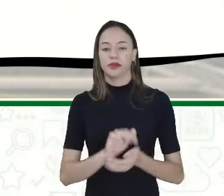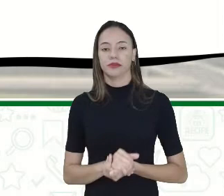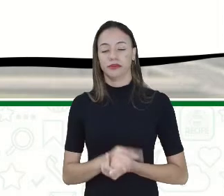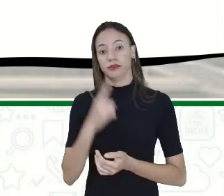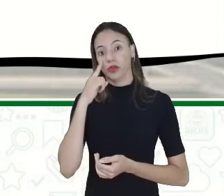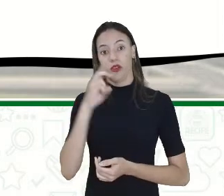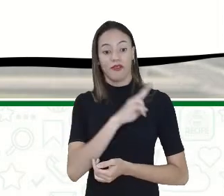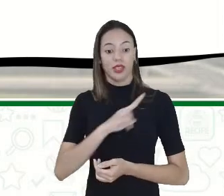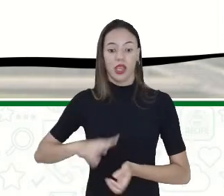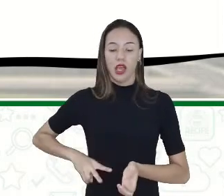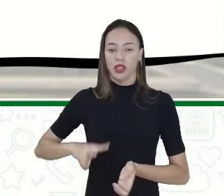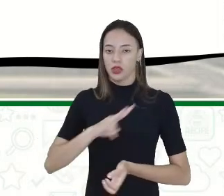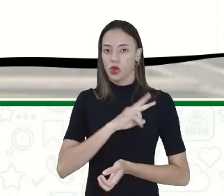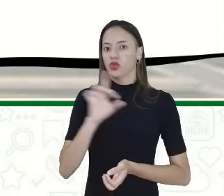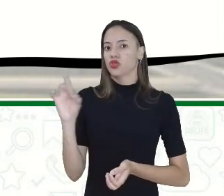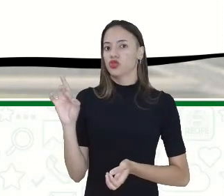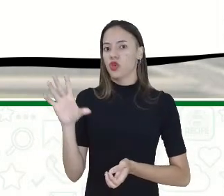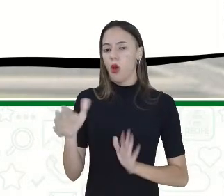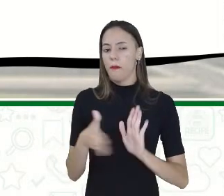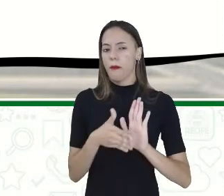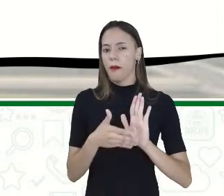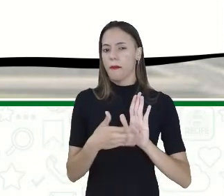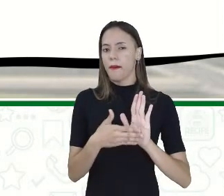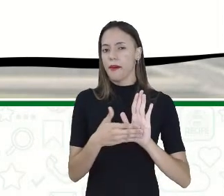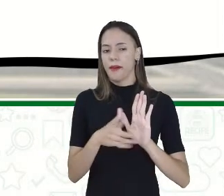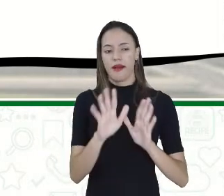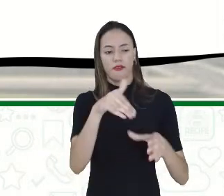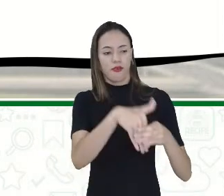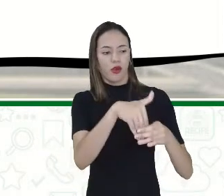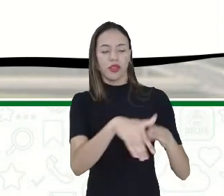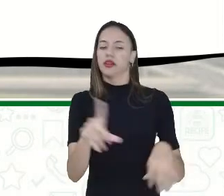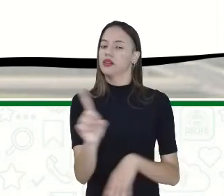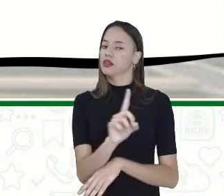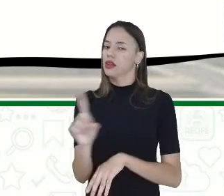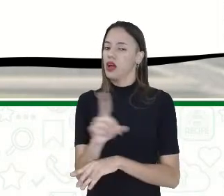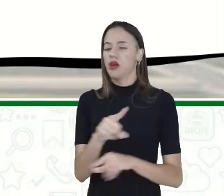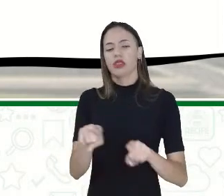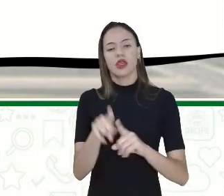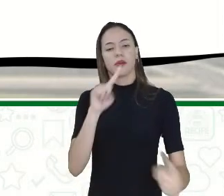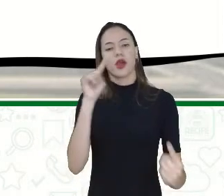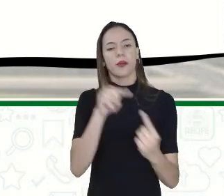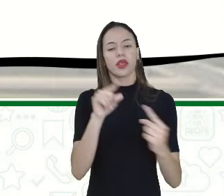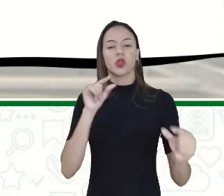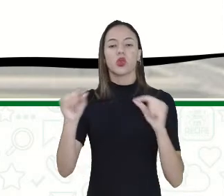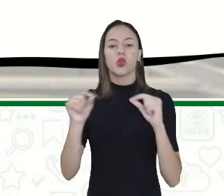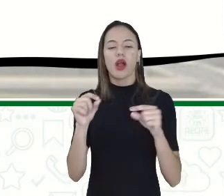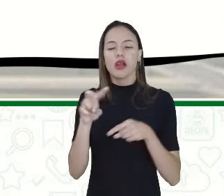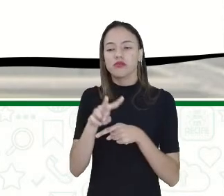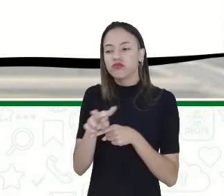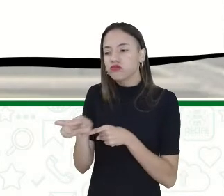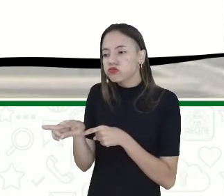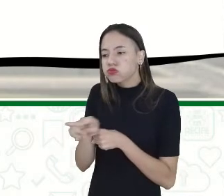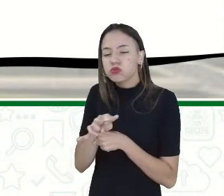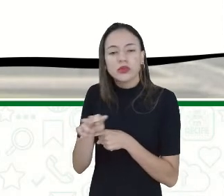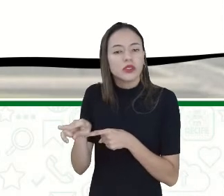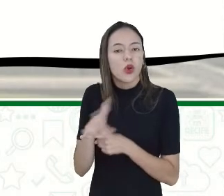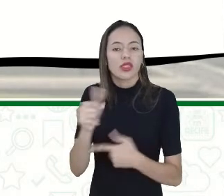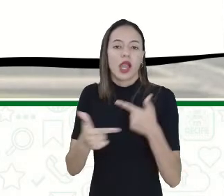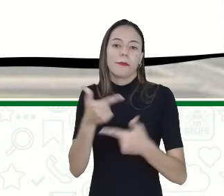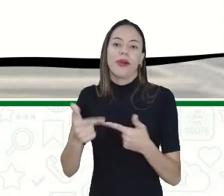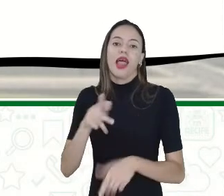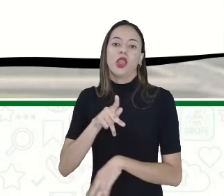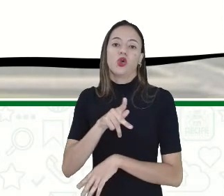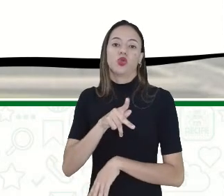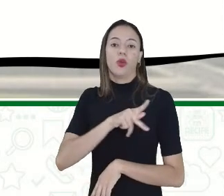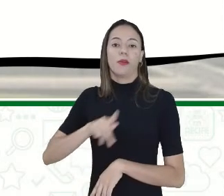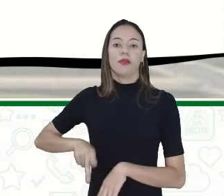só a função de propor ou votar a lei, ele tem a função de fiscalizar o prefeito, a prefeita, porque